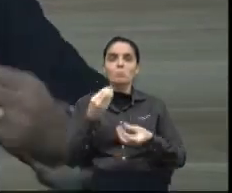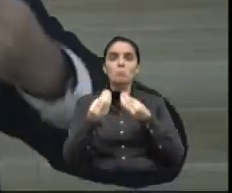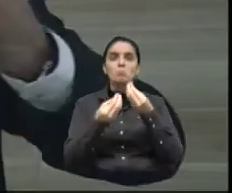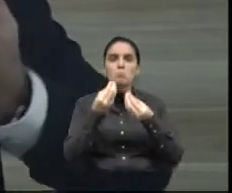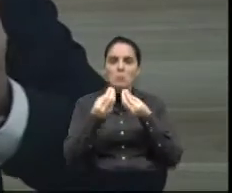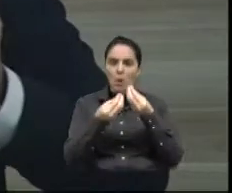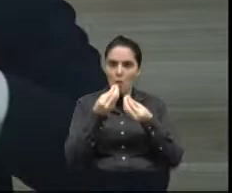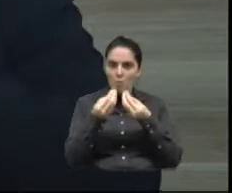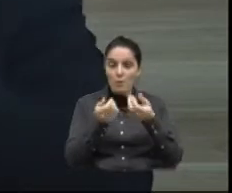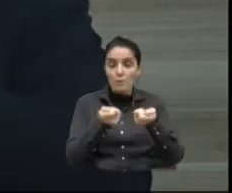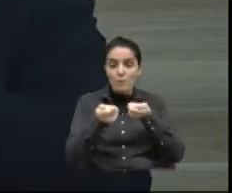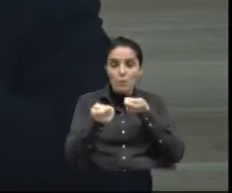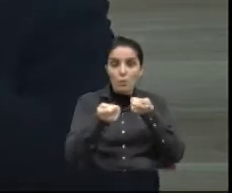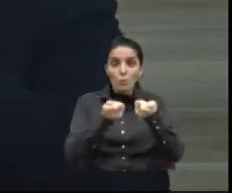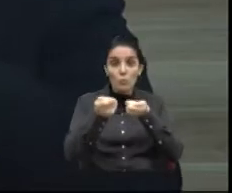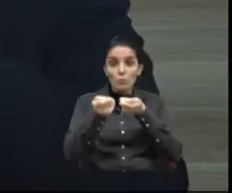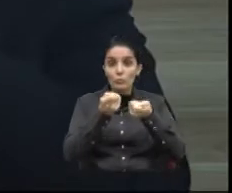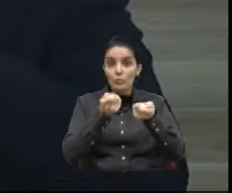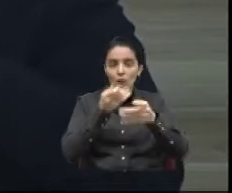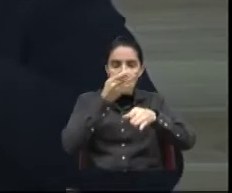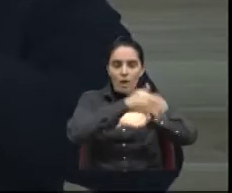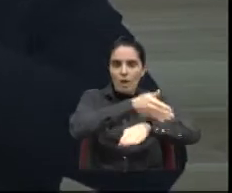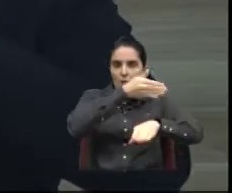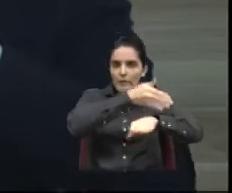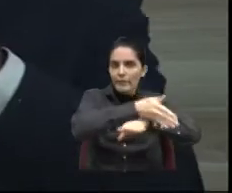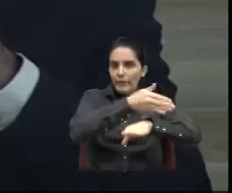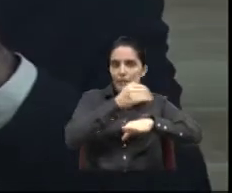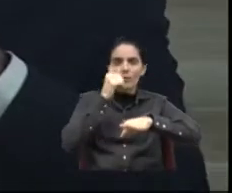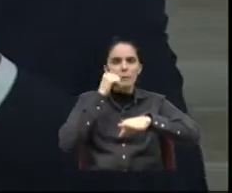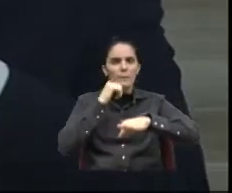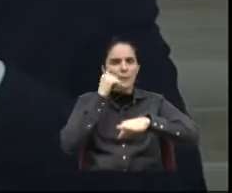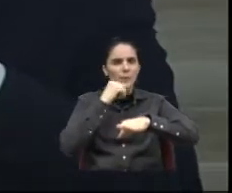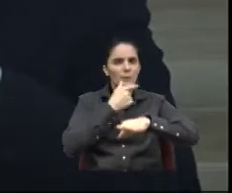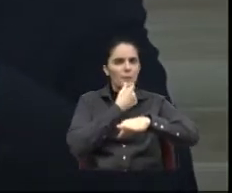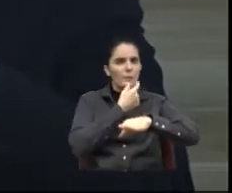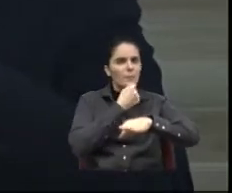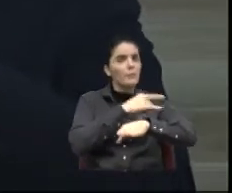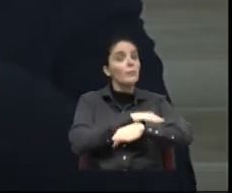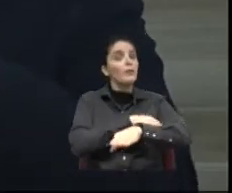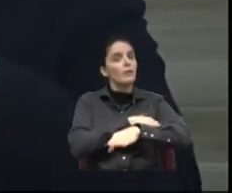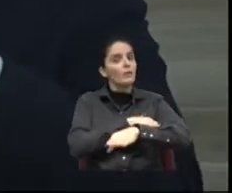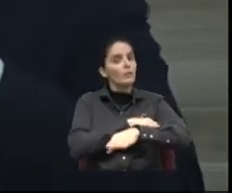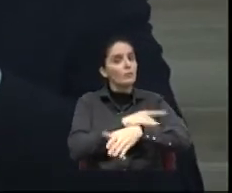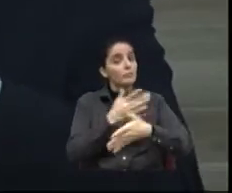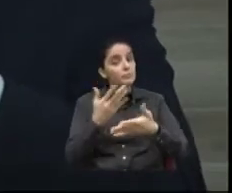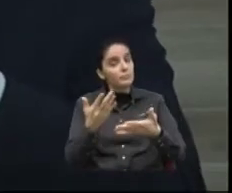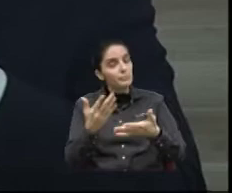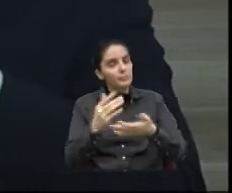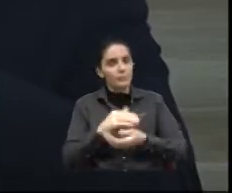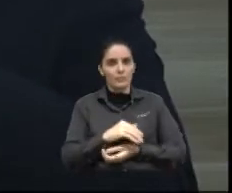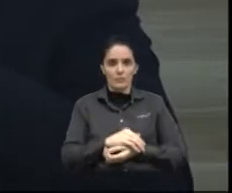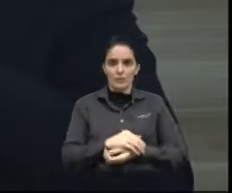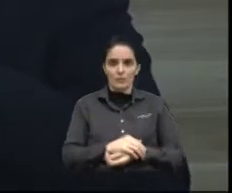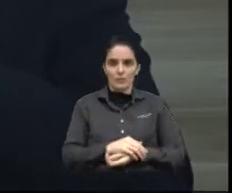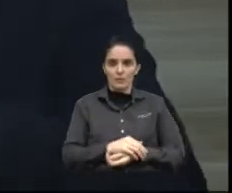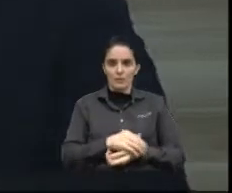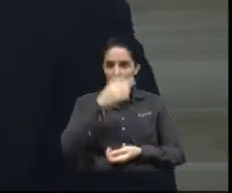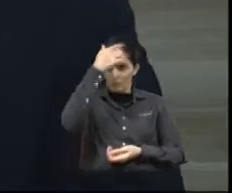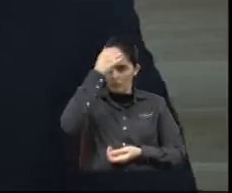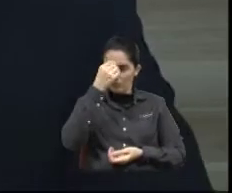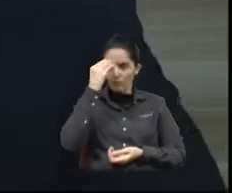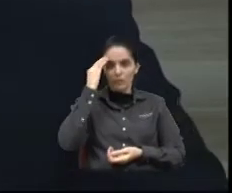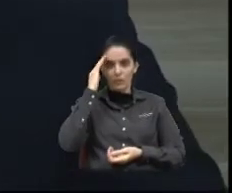controlar entrada então de meninos e meninas em banheiros eu entendo que o